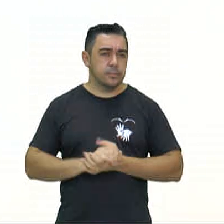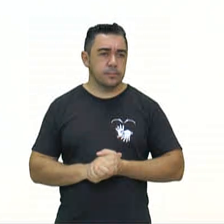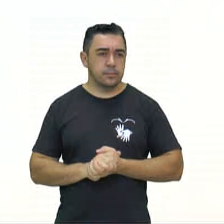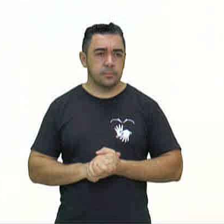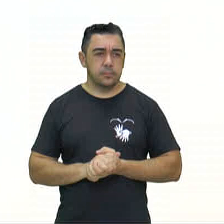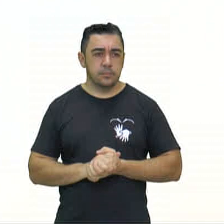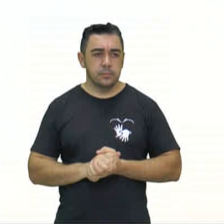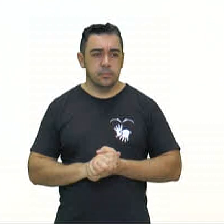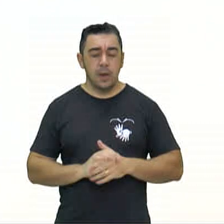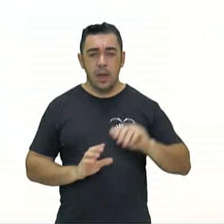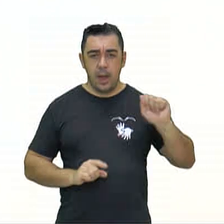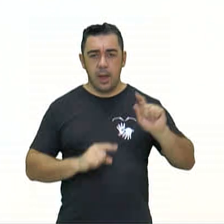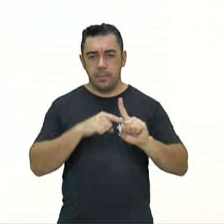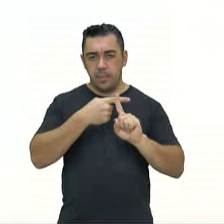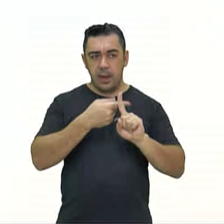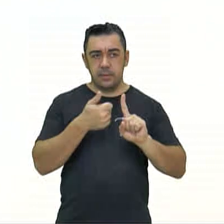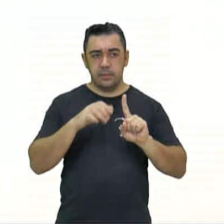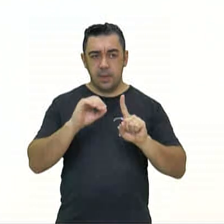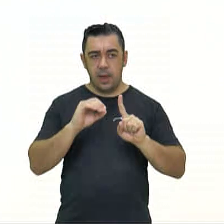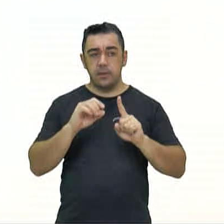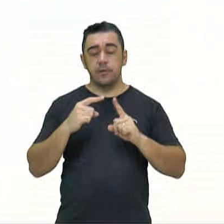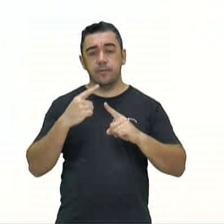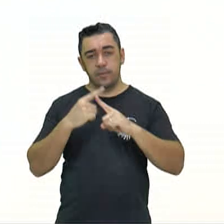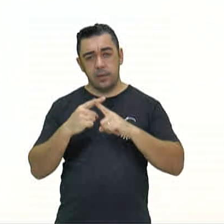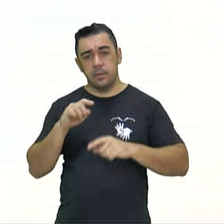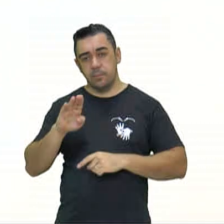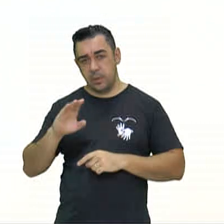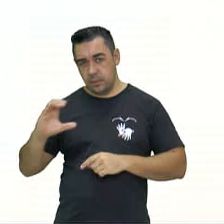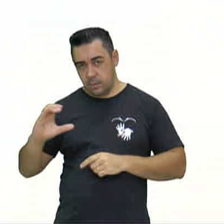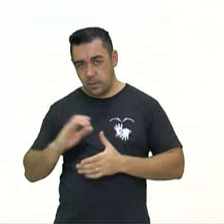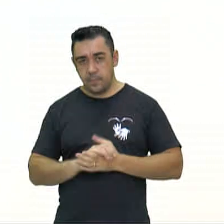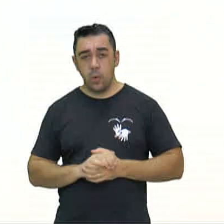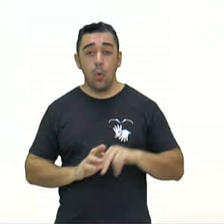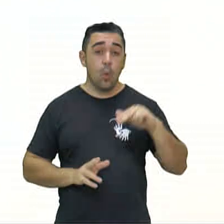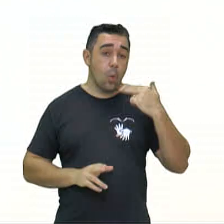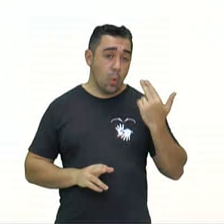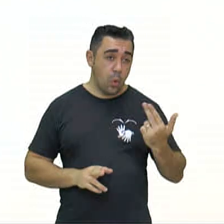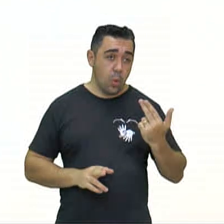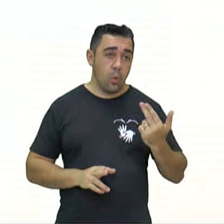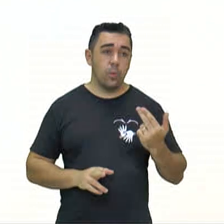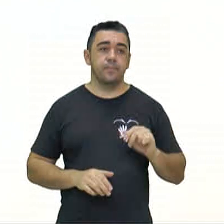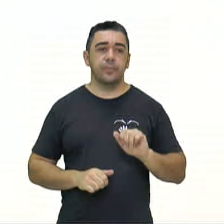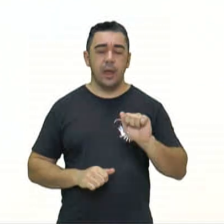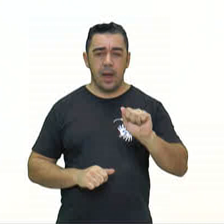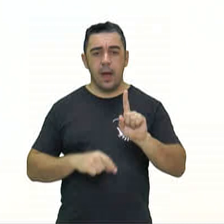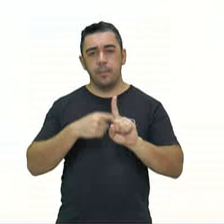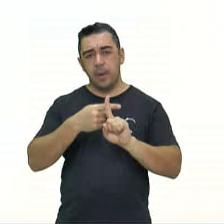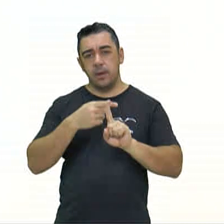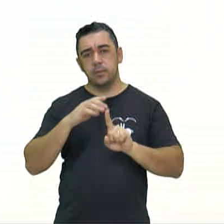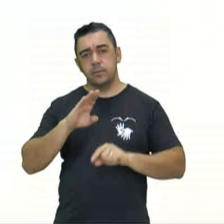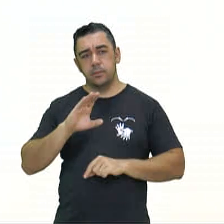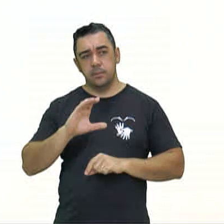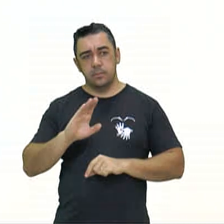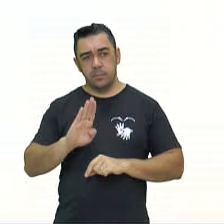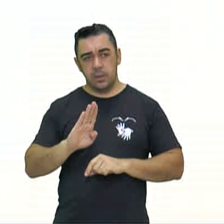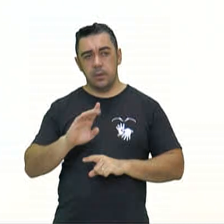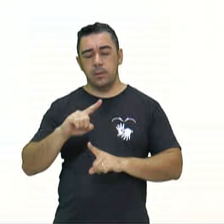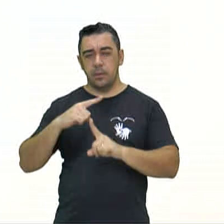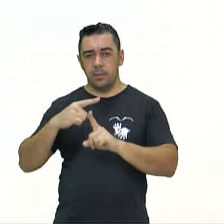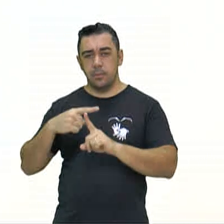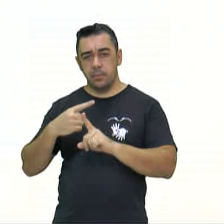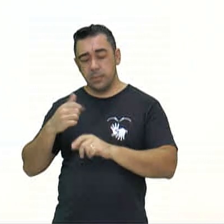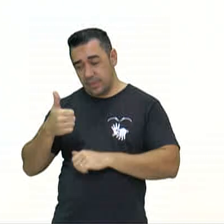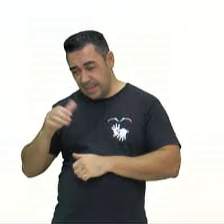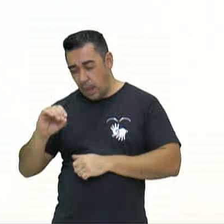letra A, A mais 10 que multiplica B mais C, na letra B, A mais 10 que multiplica 10 mais